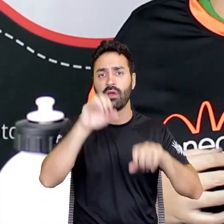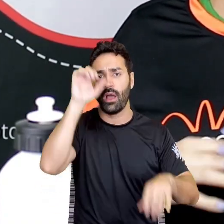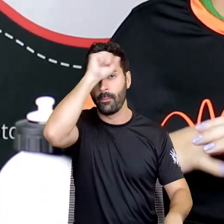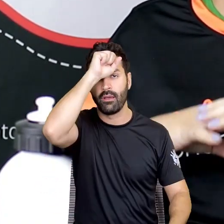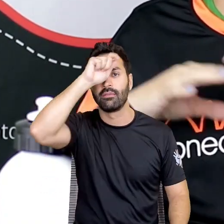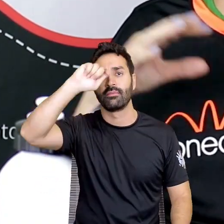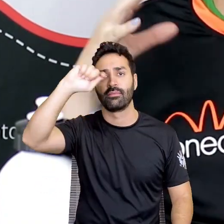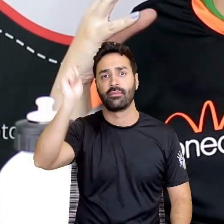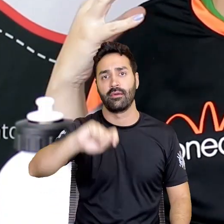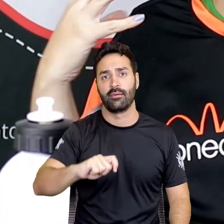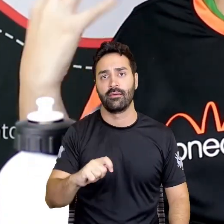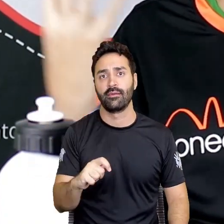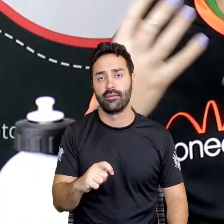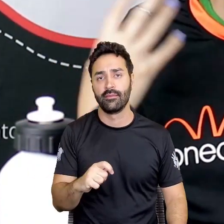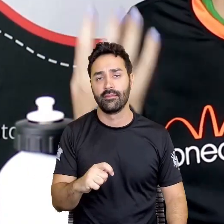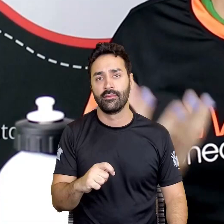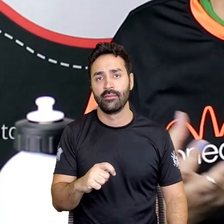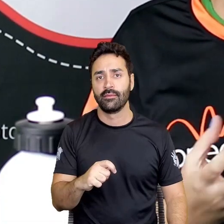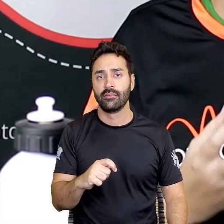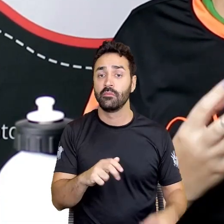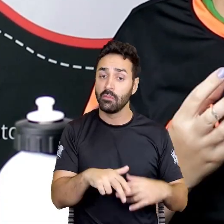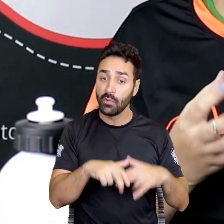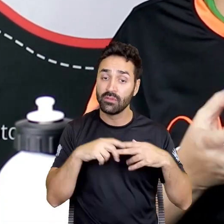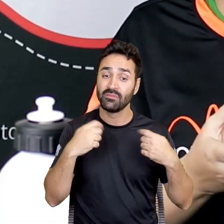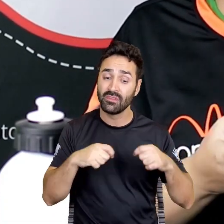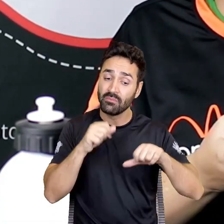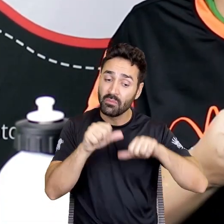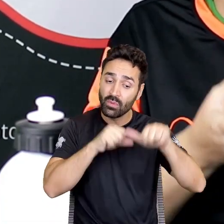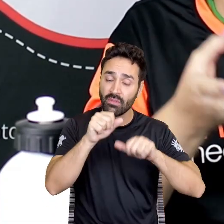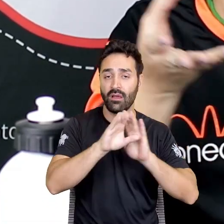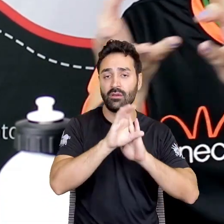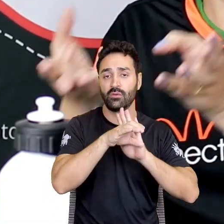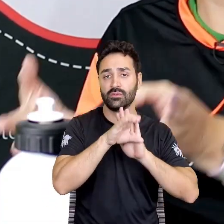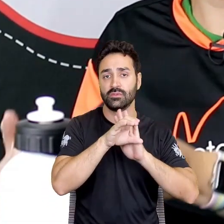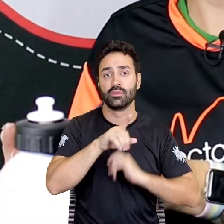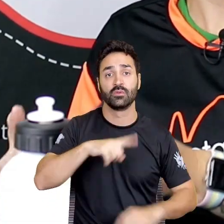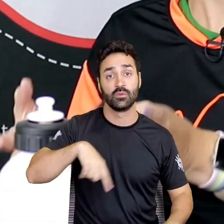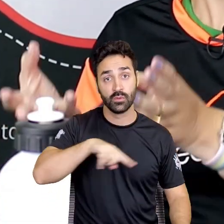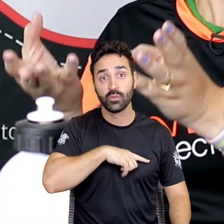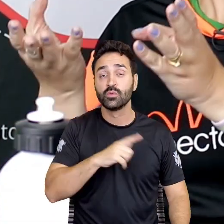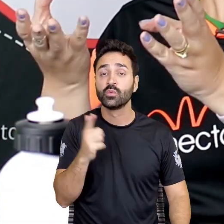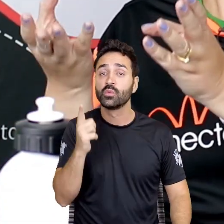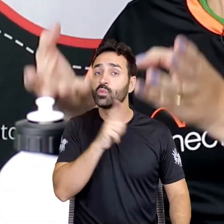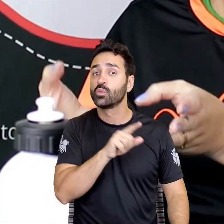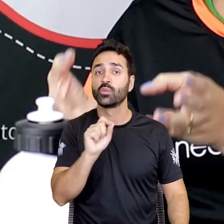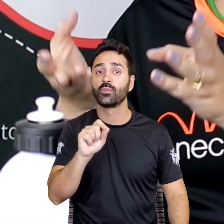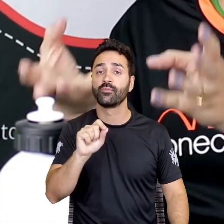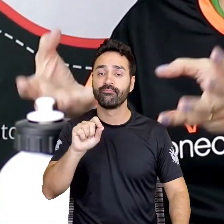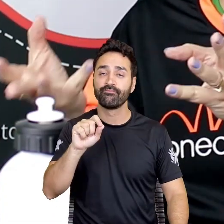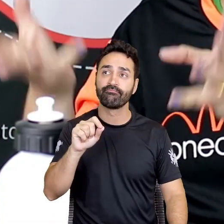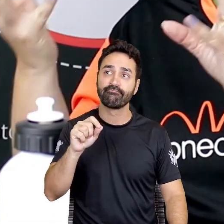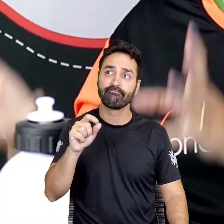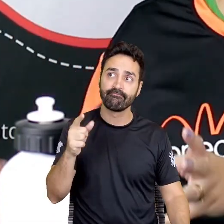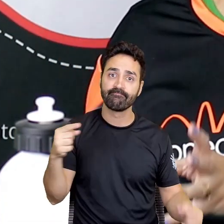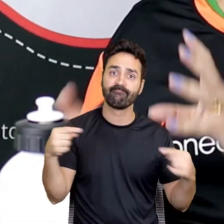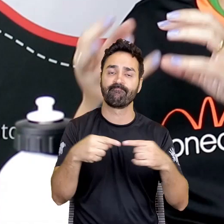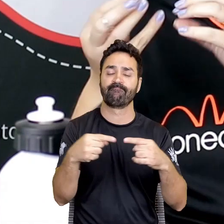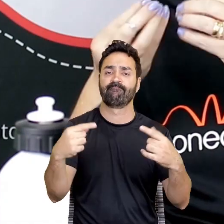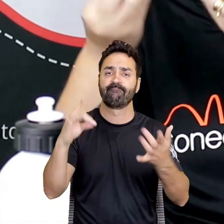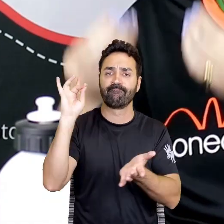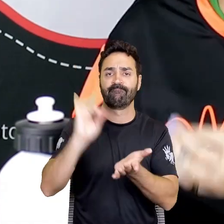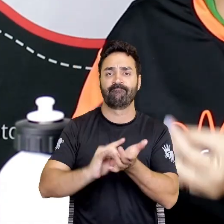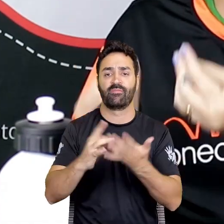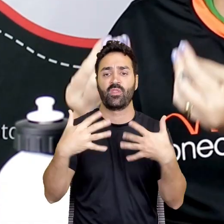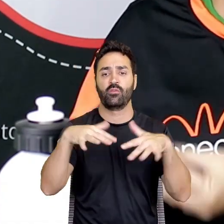Certo? Então, é pensar que a gente precisa mudar esses conceitos para que a gente possa trazer a inclusão de fato,